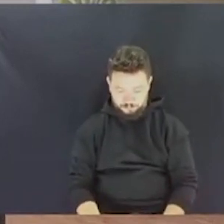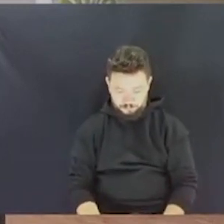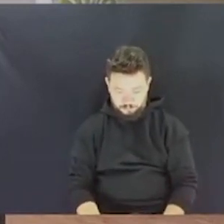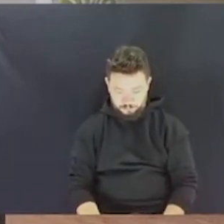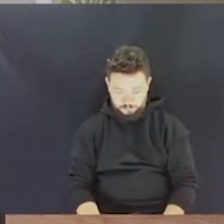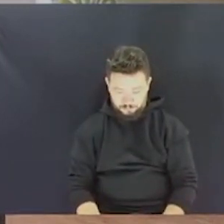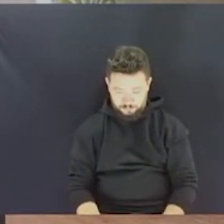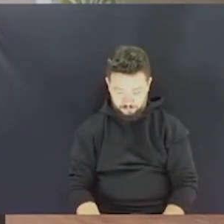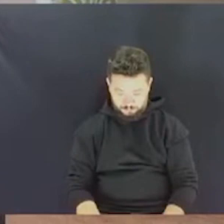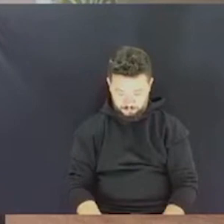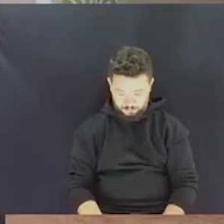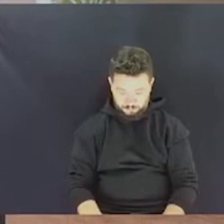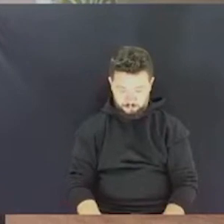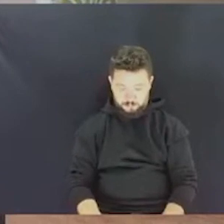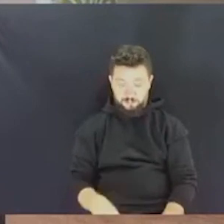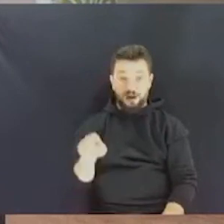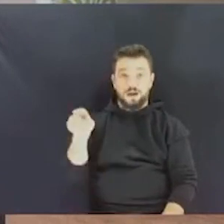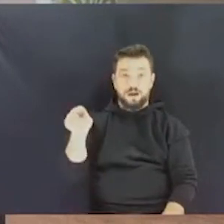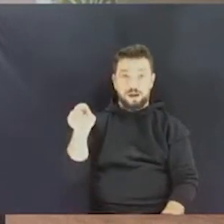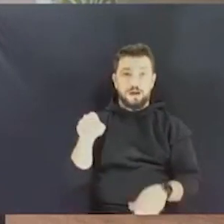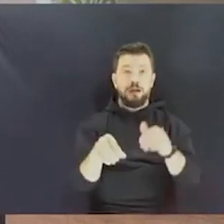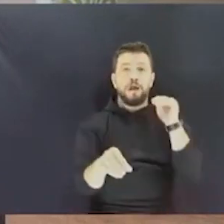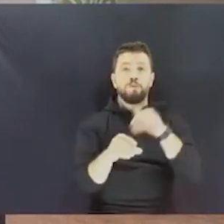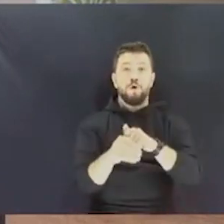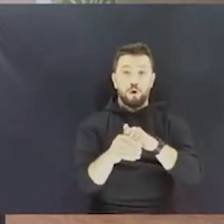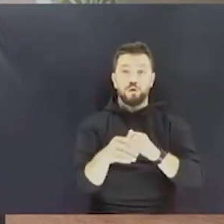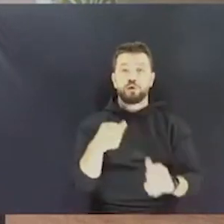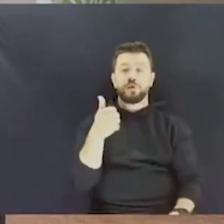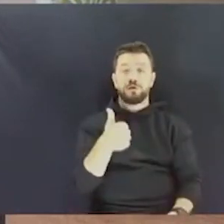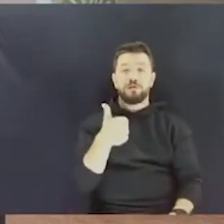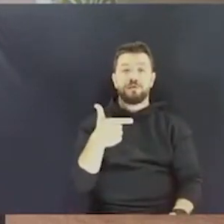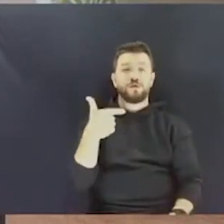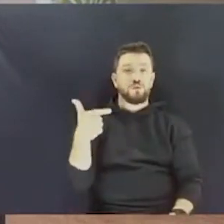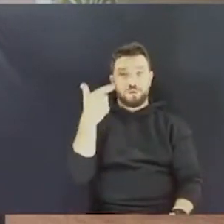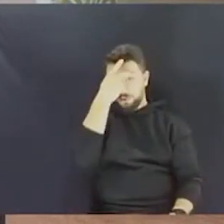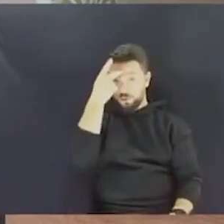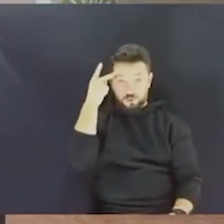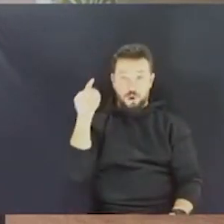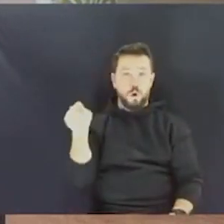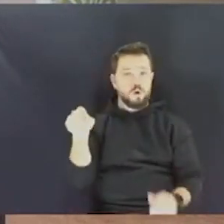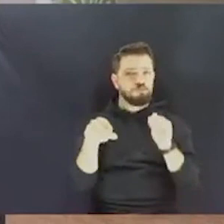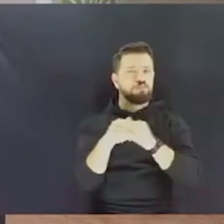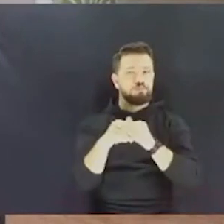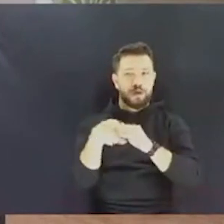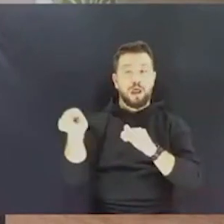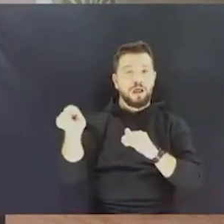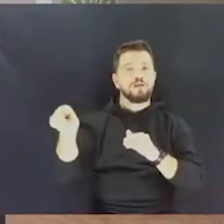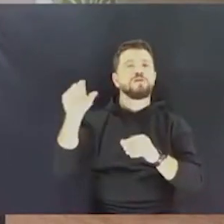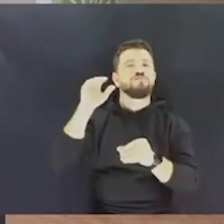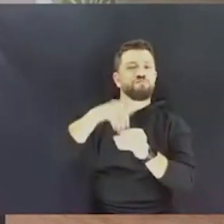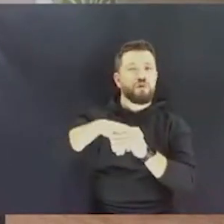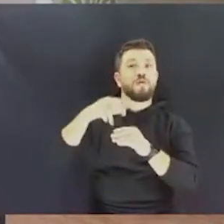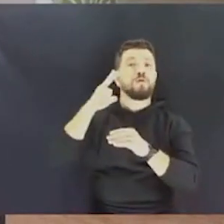votos a eleição e 122 votaram Dr Mateus para que ele fosse eleito o novo Defensor Público Geral do Estado